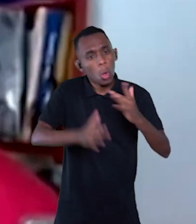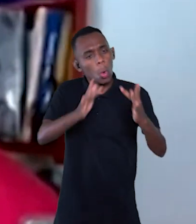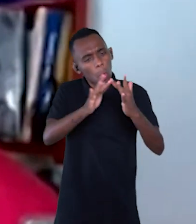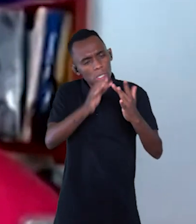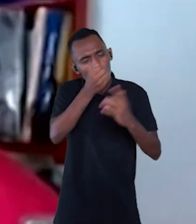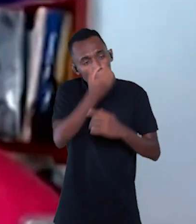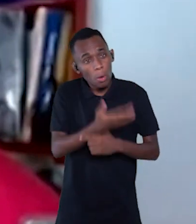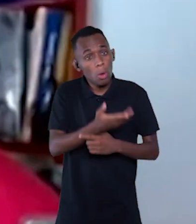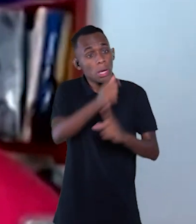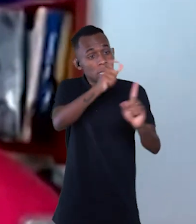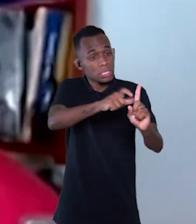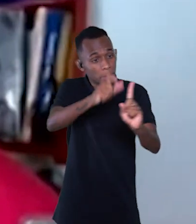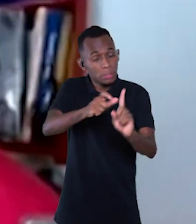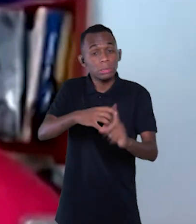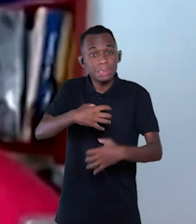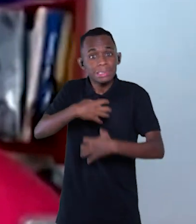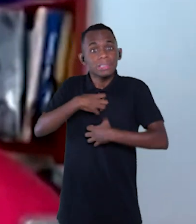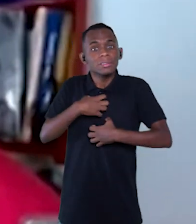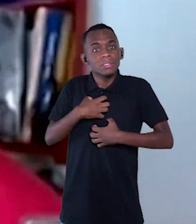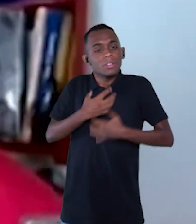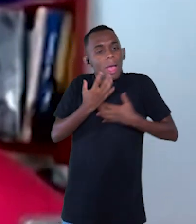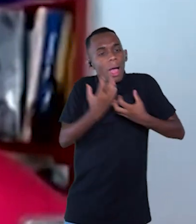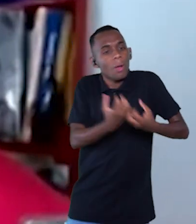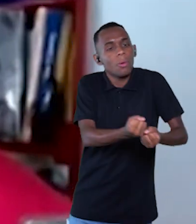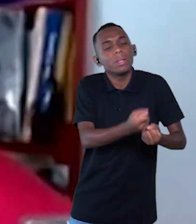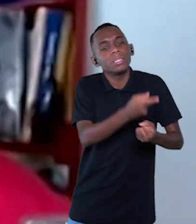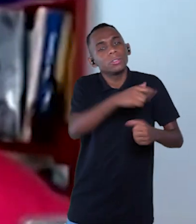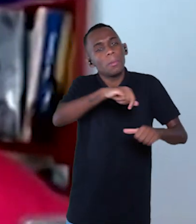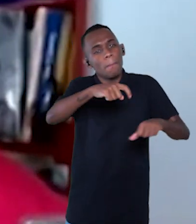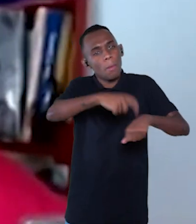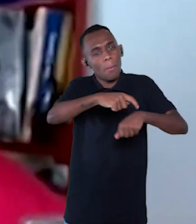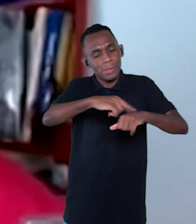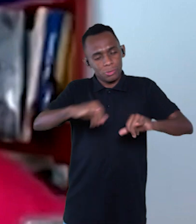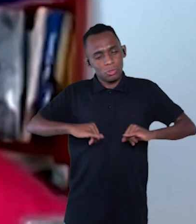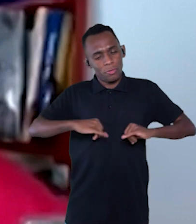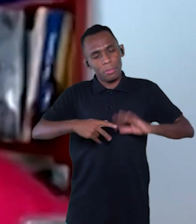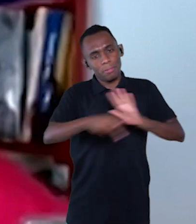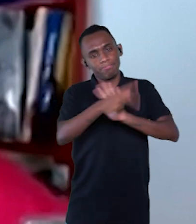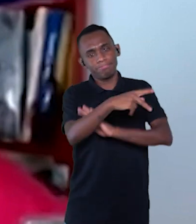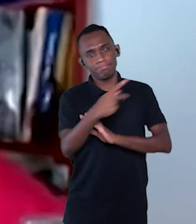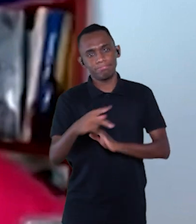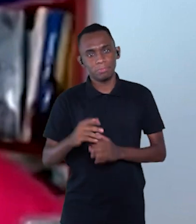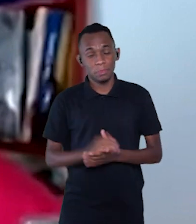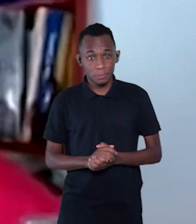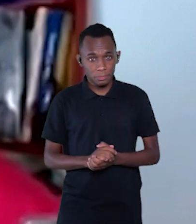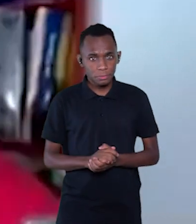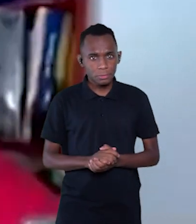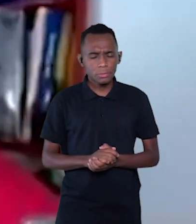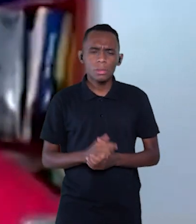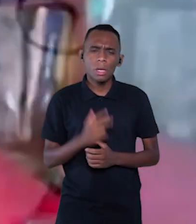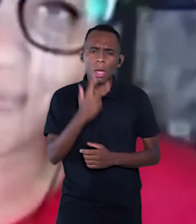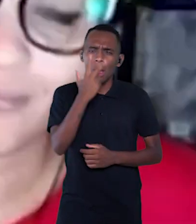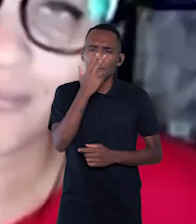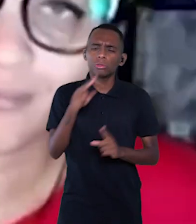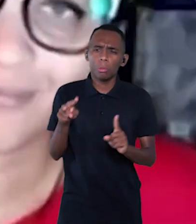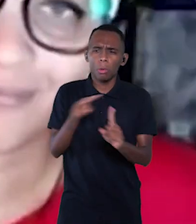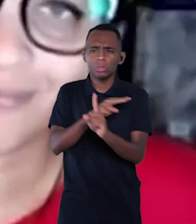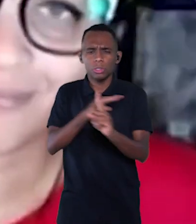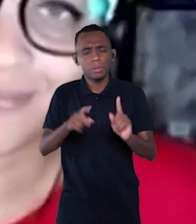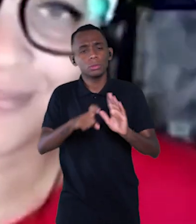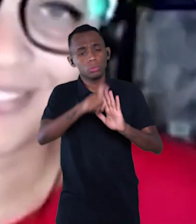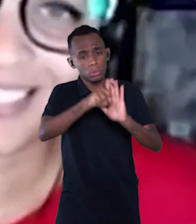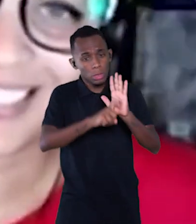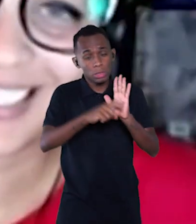pacientes também se sintam acolhidos, né, na sua dor. Eu acho isso muito importante. A impressão que dá, assim, pelos